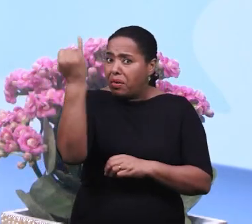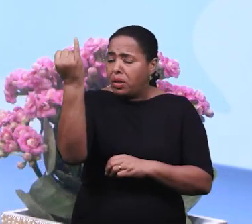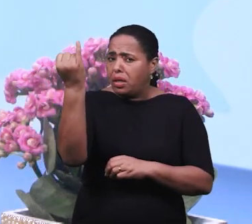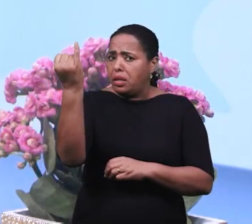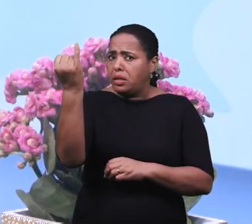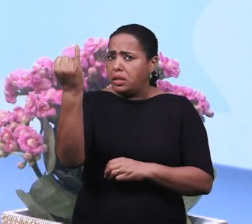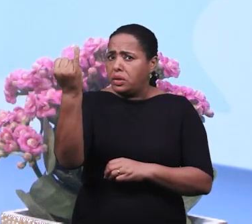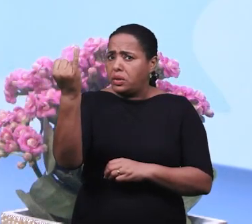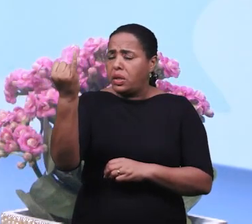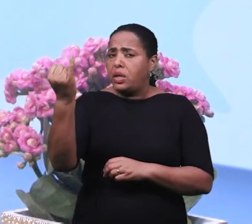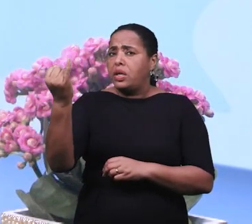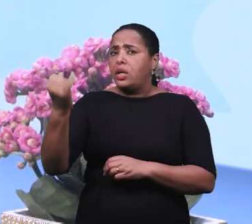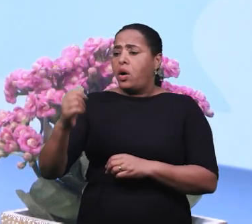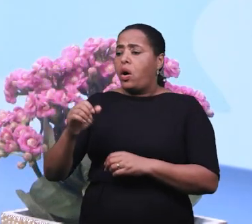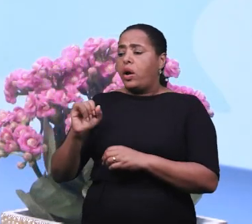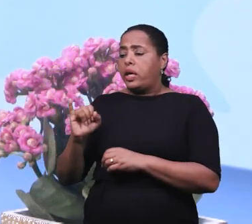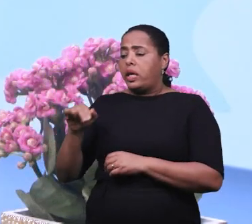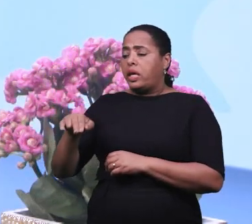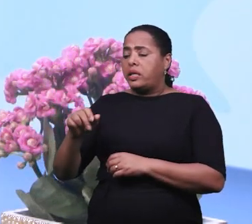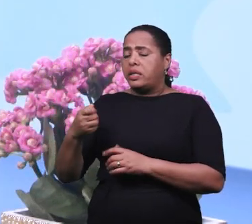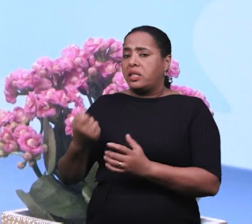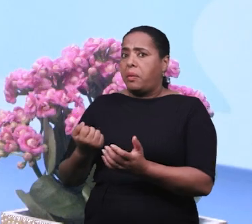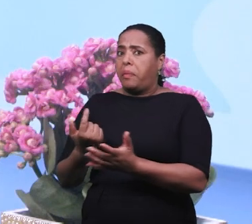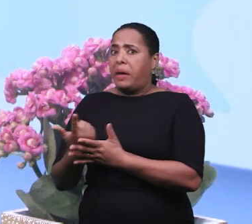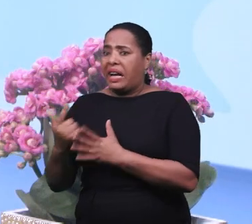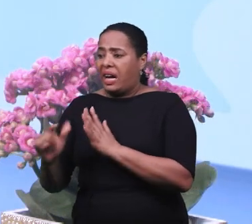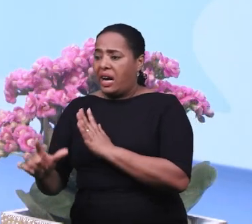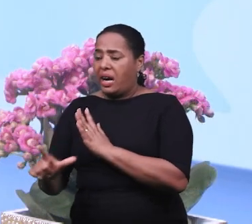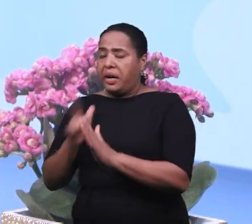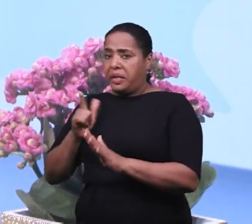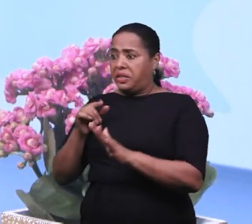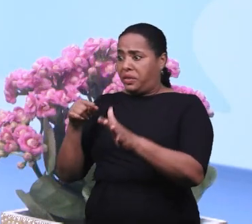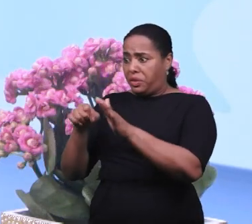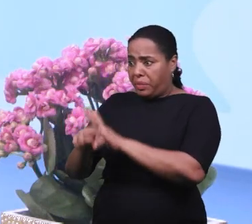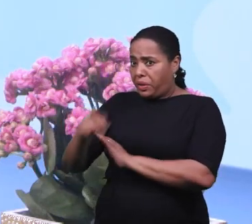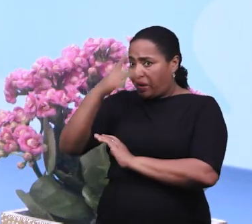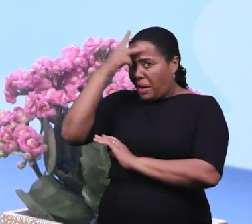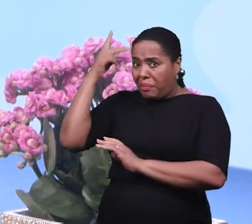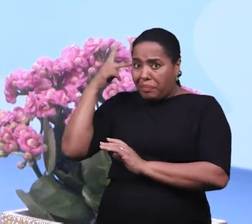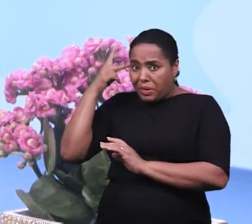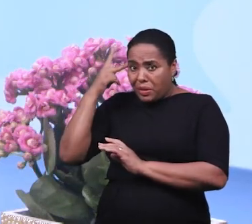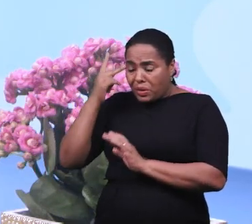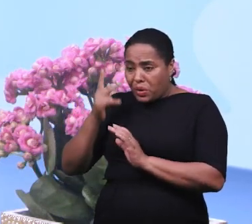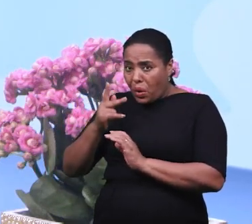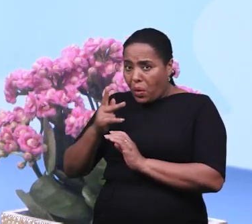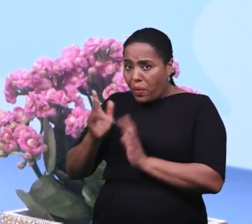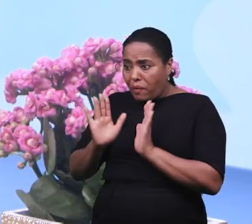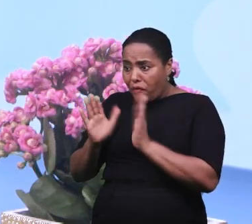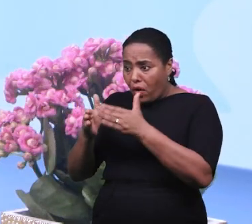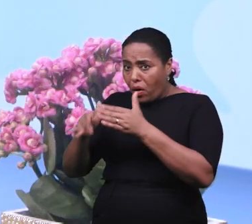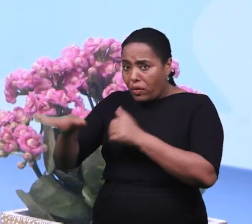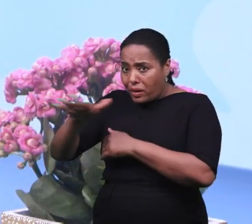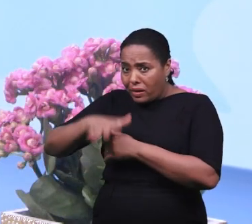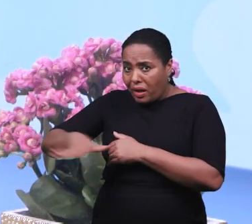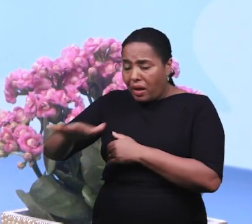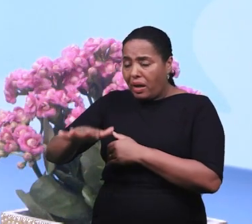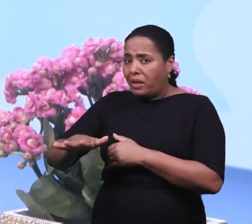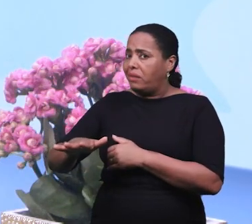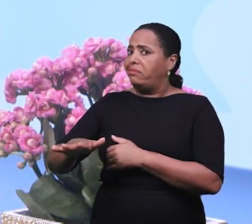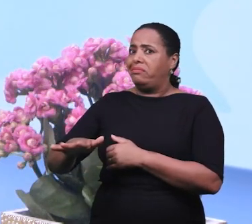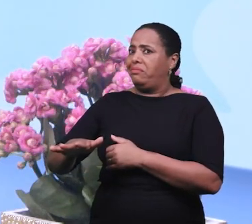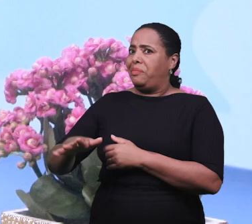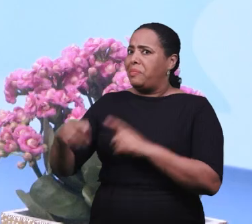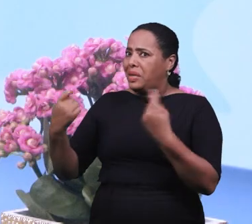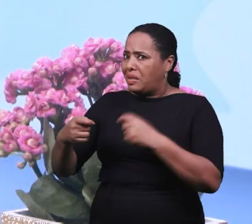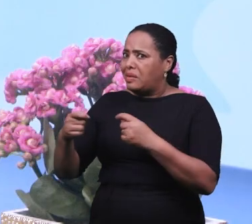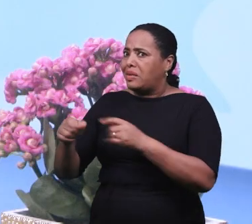Não faça suas contribuições sem consultar um especialista para não ter problema. Por quê? A contribuição do baixa renda,